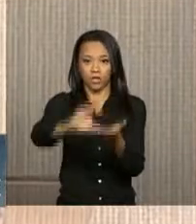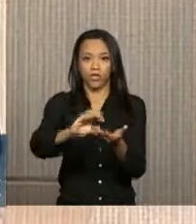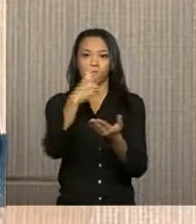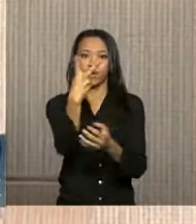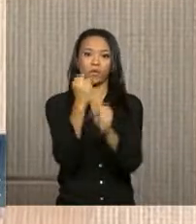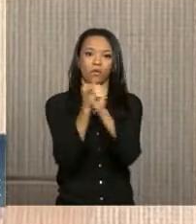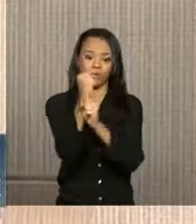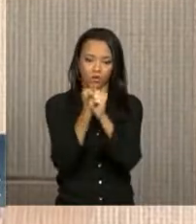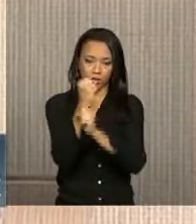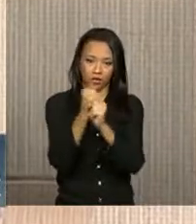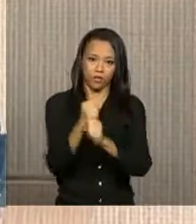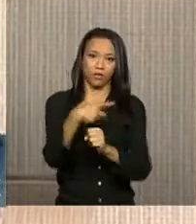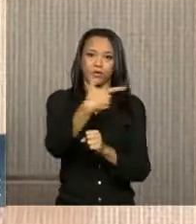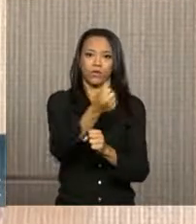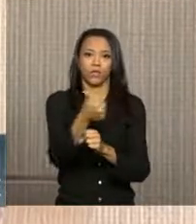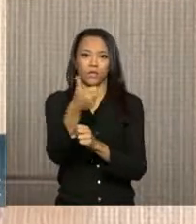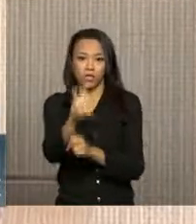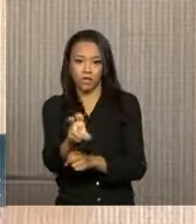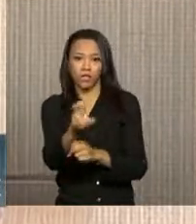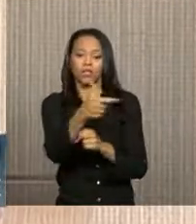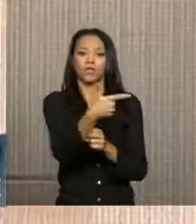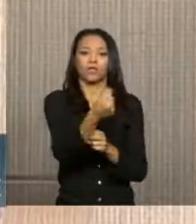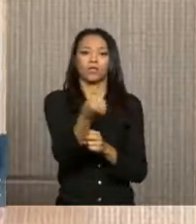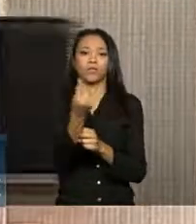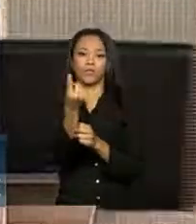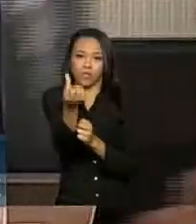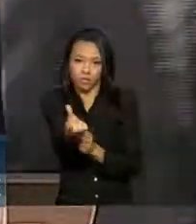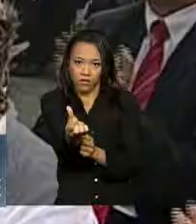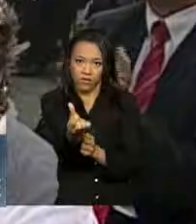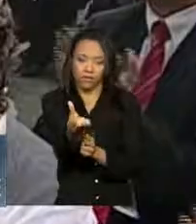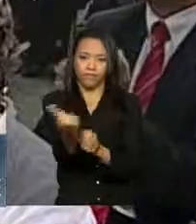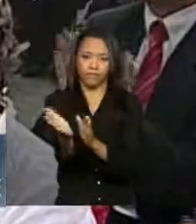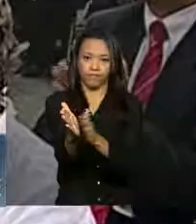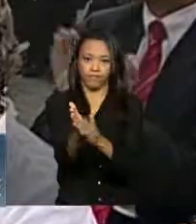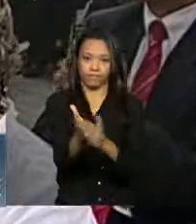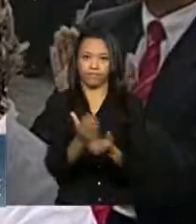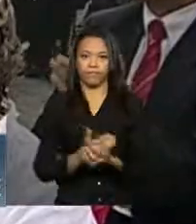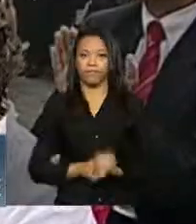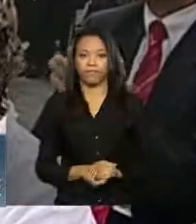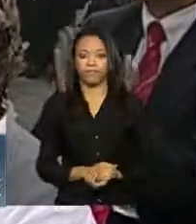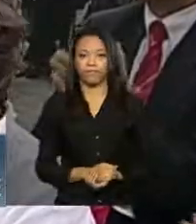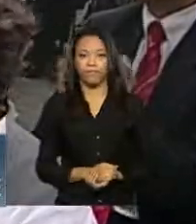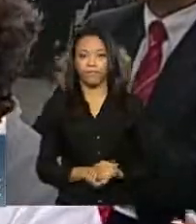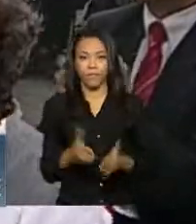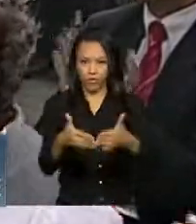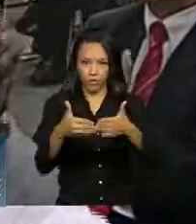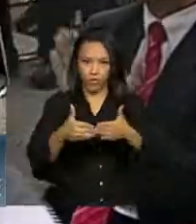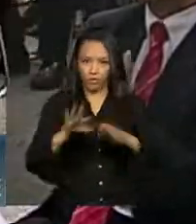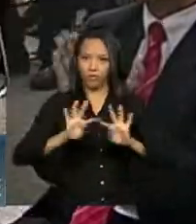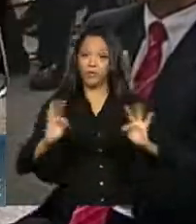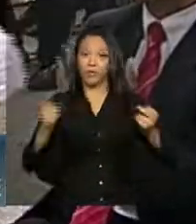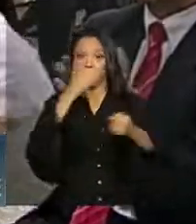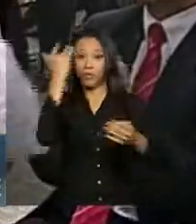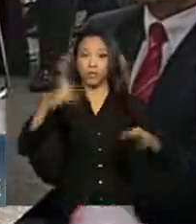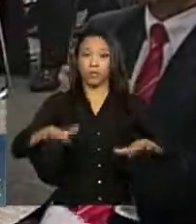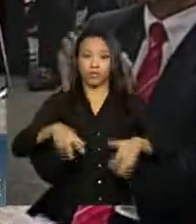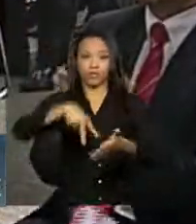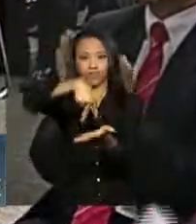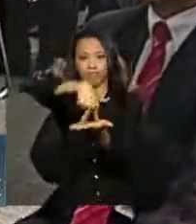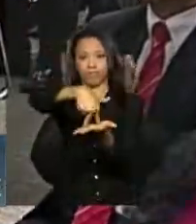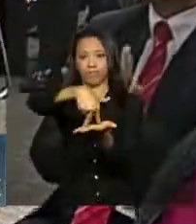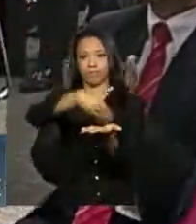2015 2016 uma salva de palmas todos de pé por favor né agora